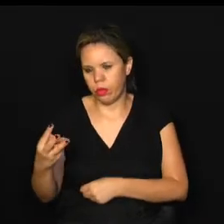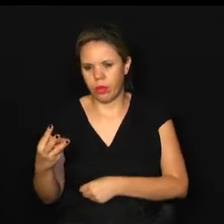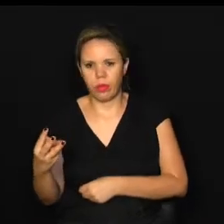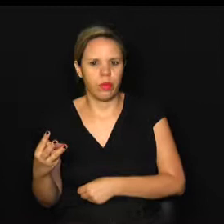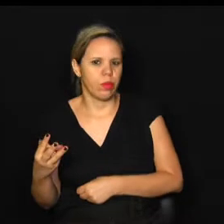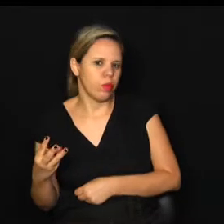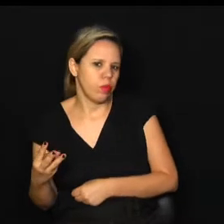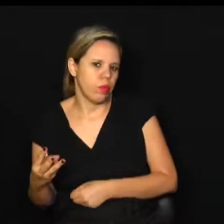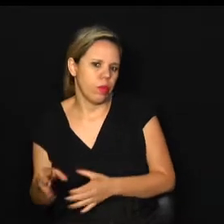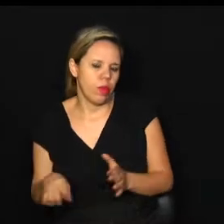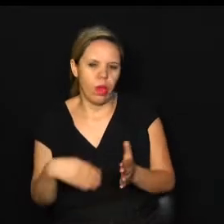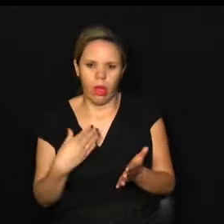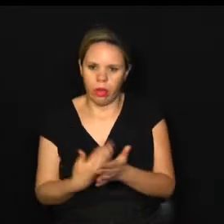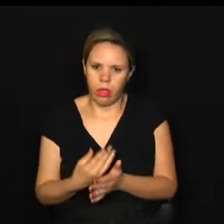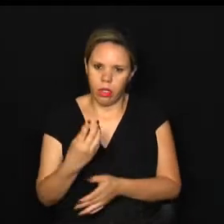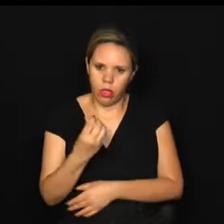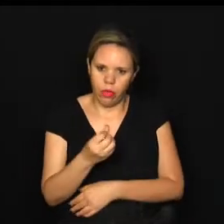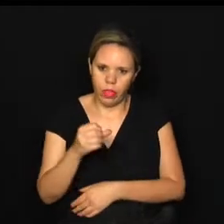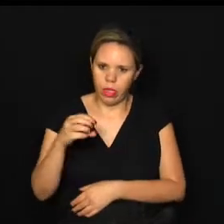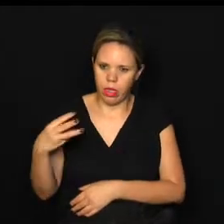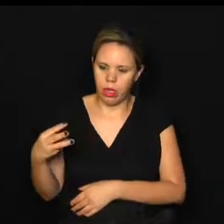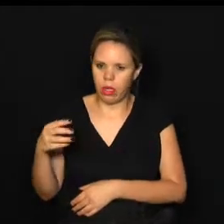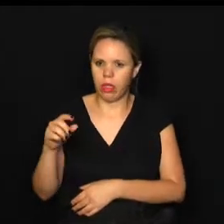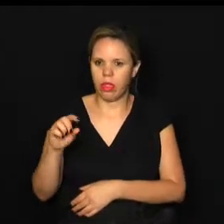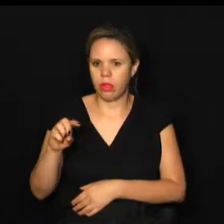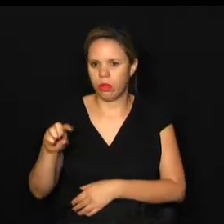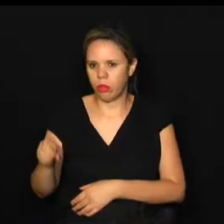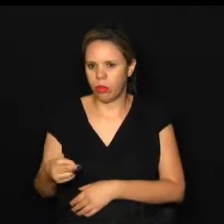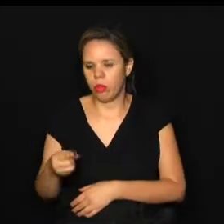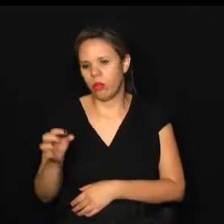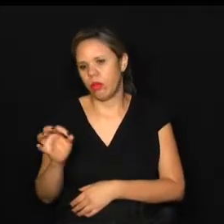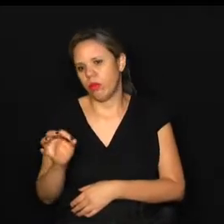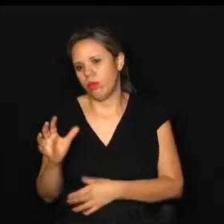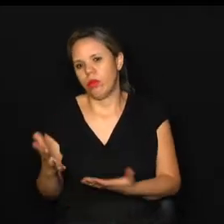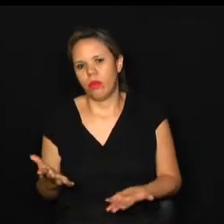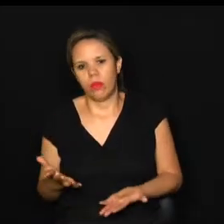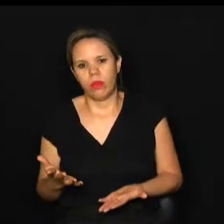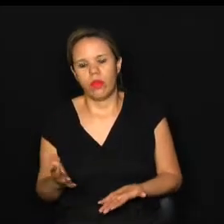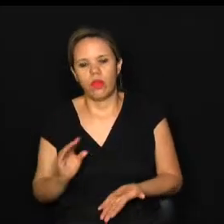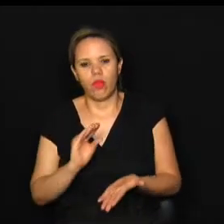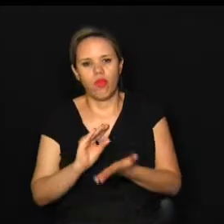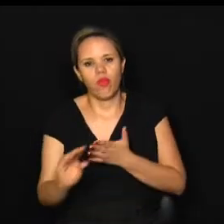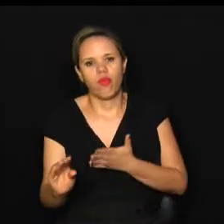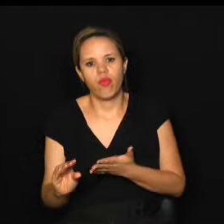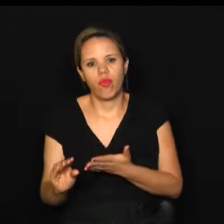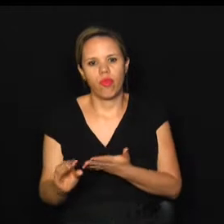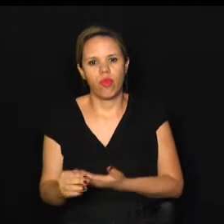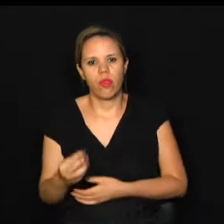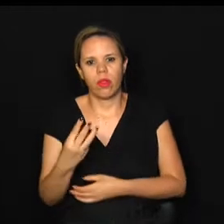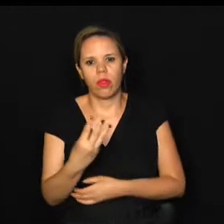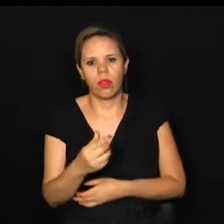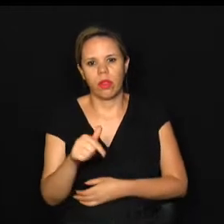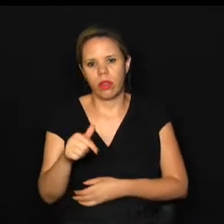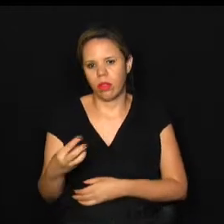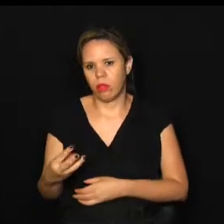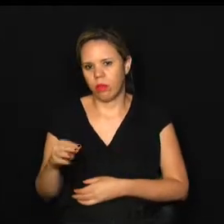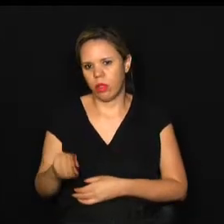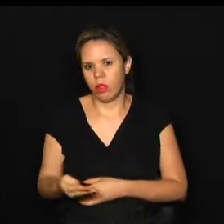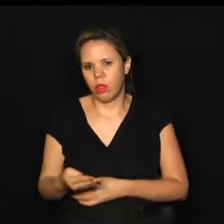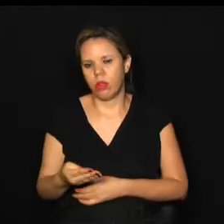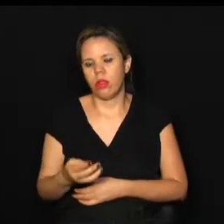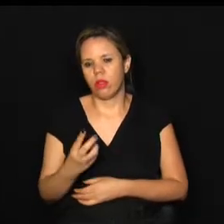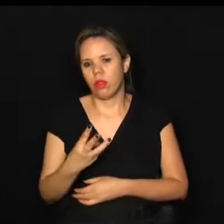pago 93% do total liquidado. Os investimentos, a previsão orçamentária é de 373 milhões e 300